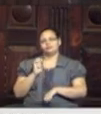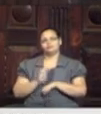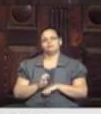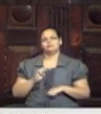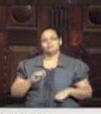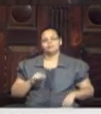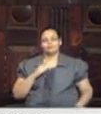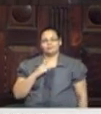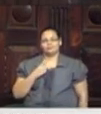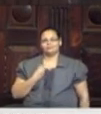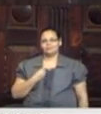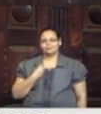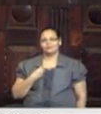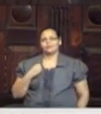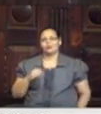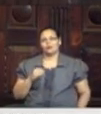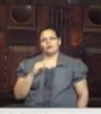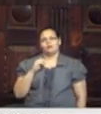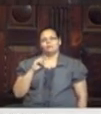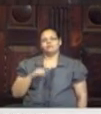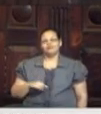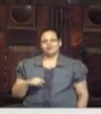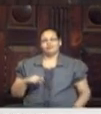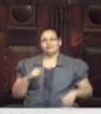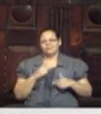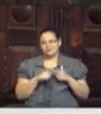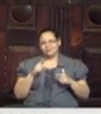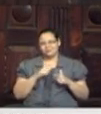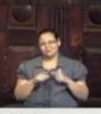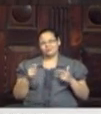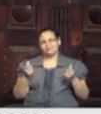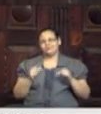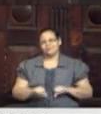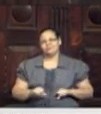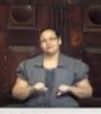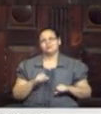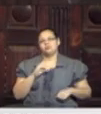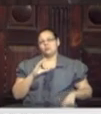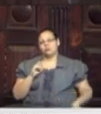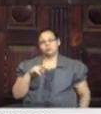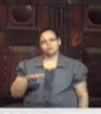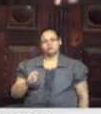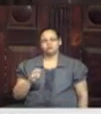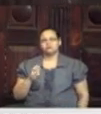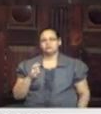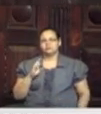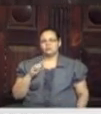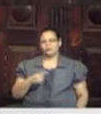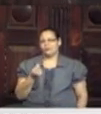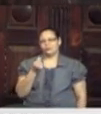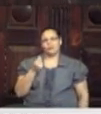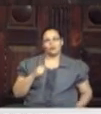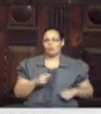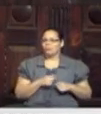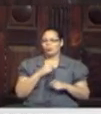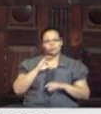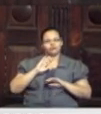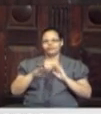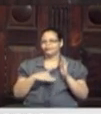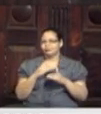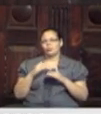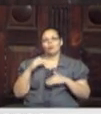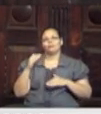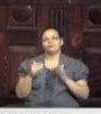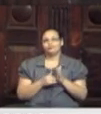esta situação de calamidade pública, não é calamidade financeira, é uma calamidade geral, que